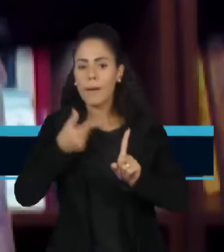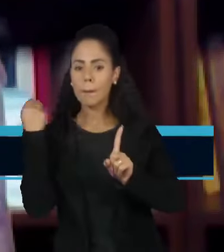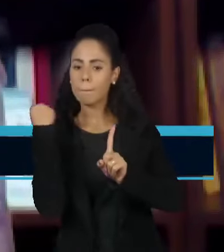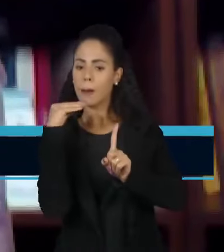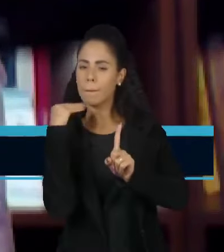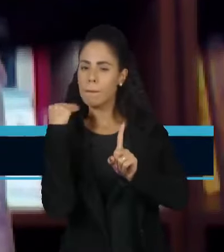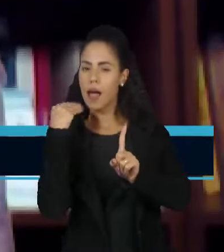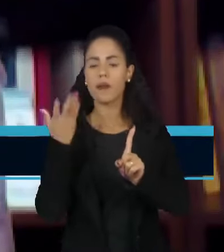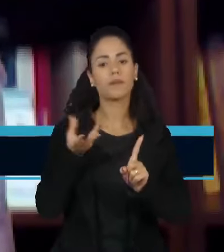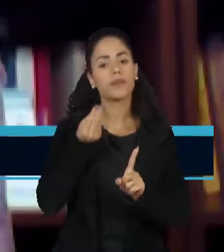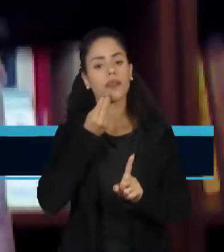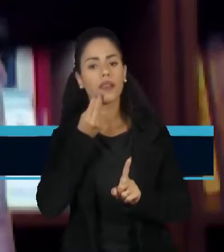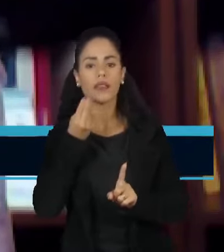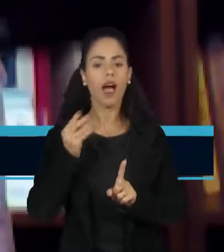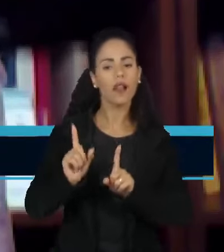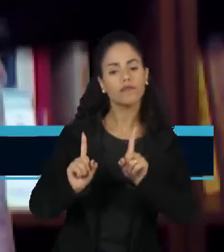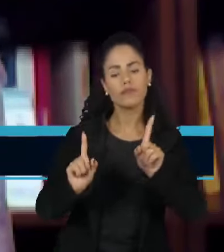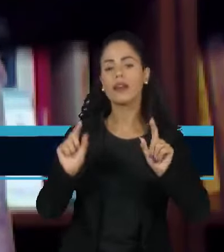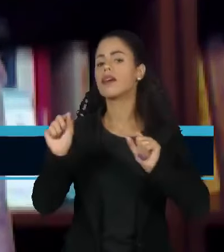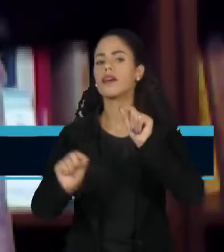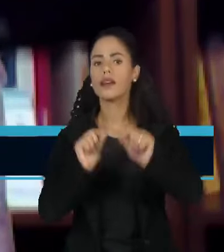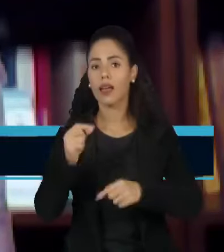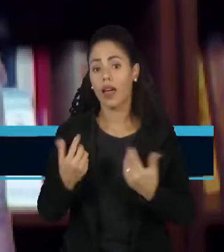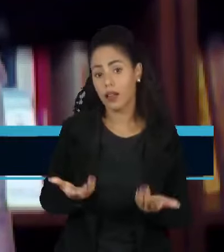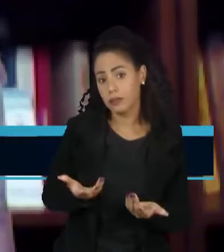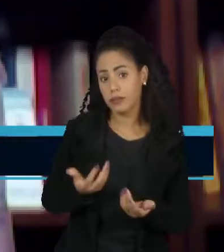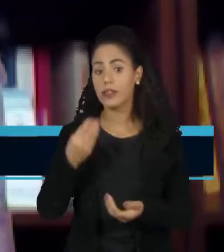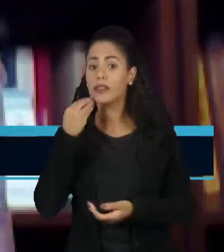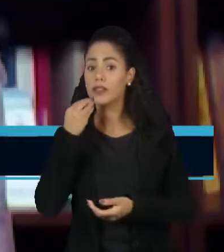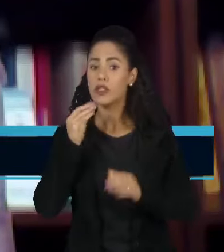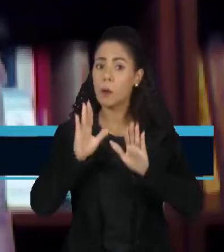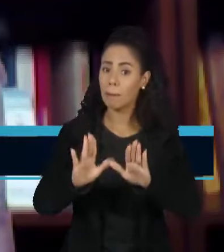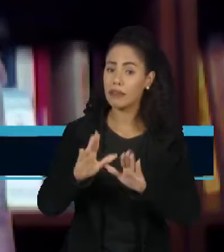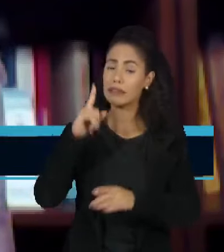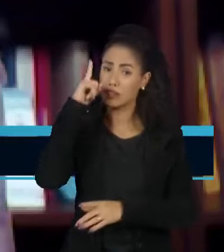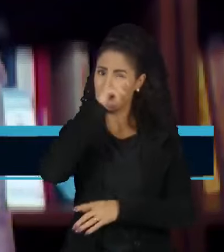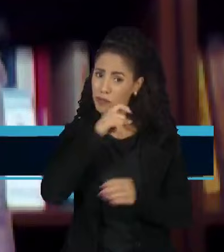tenta dobrar a aposta, né? Como se diz. Só que está dobrando mal a aposta, né?